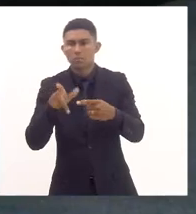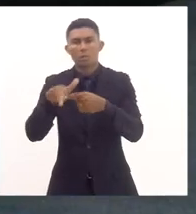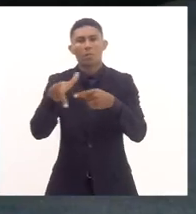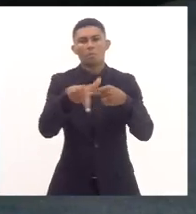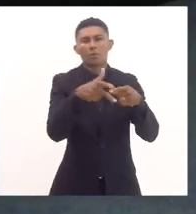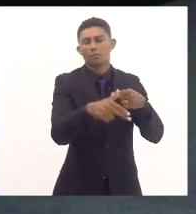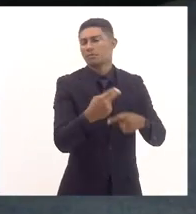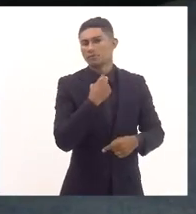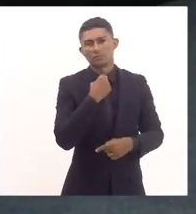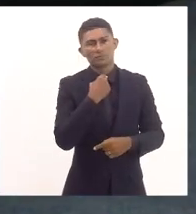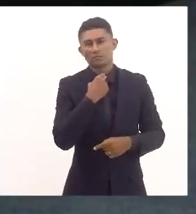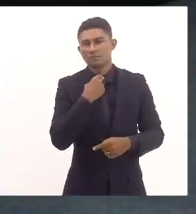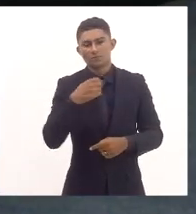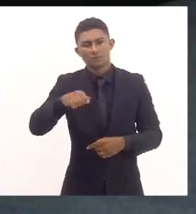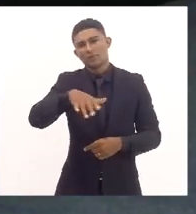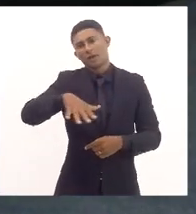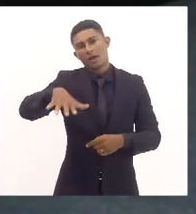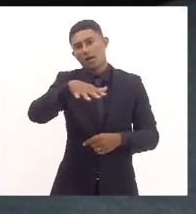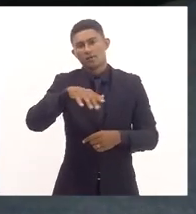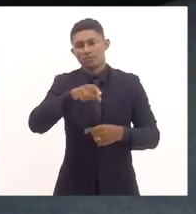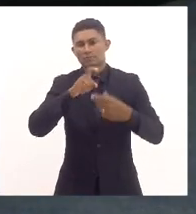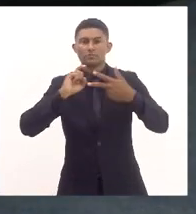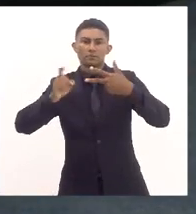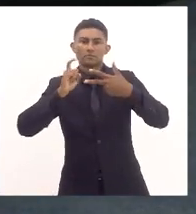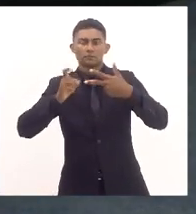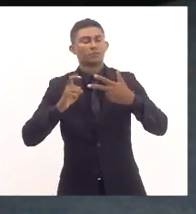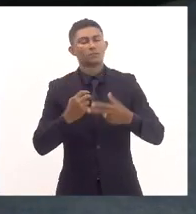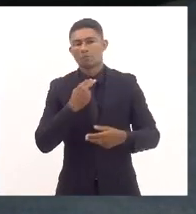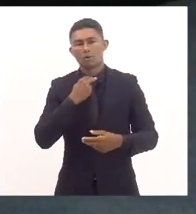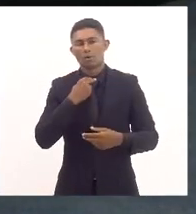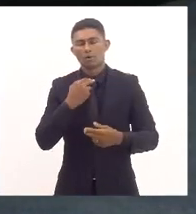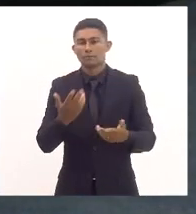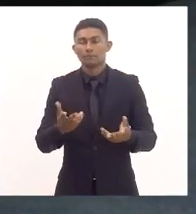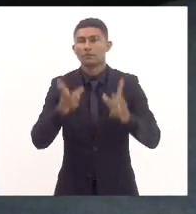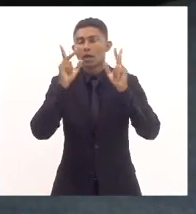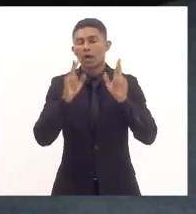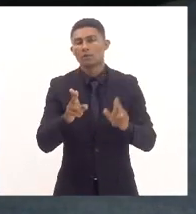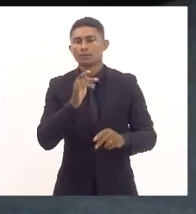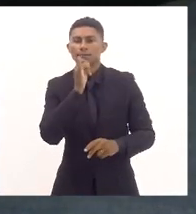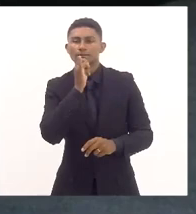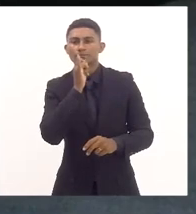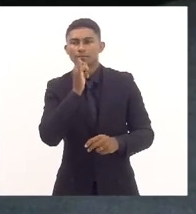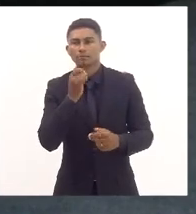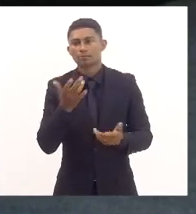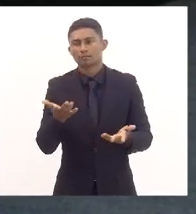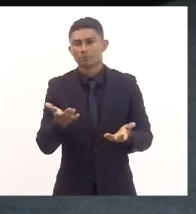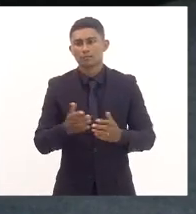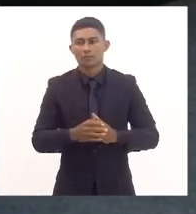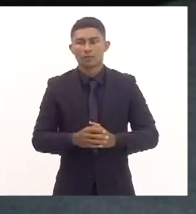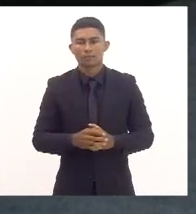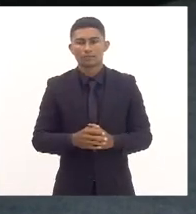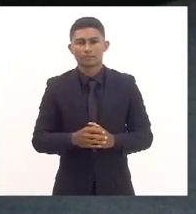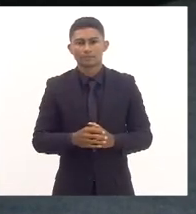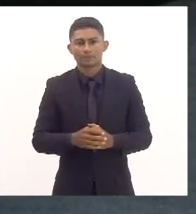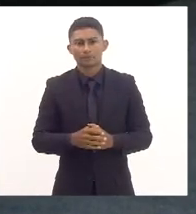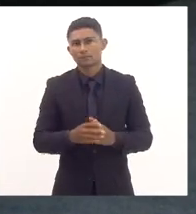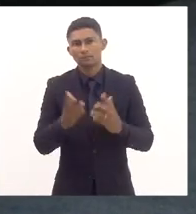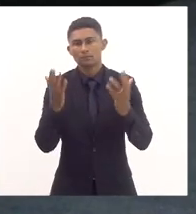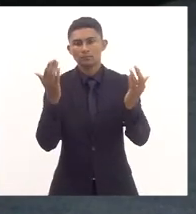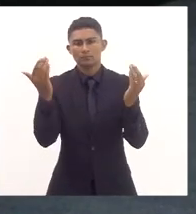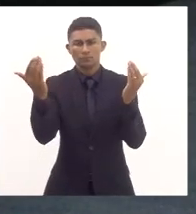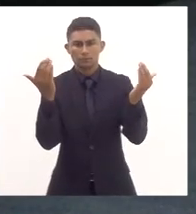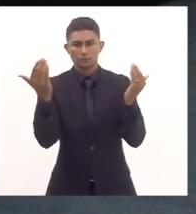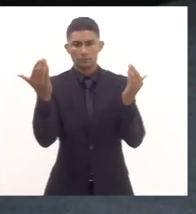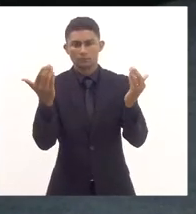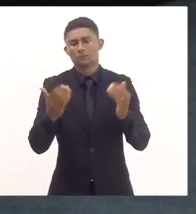em qualquer área do Poder Executivo seria da mesma forma seu presidente me permita uma uma analogia